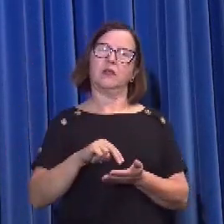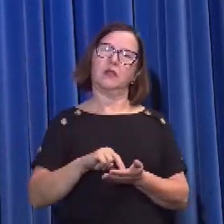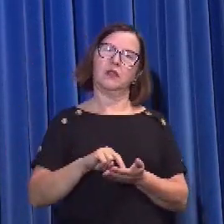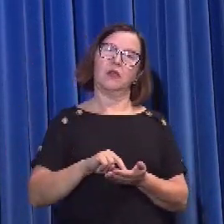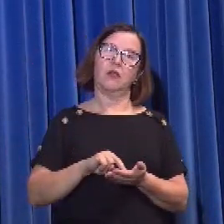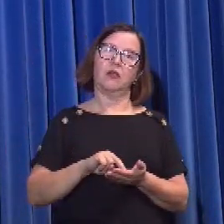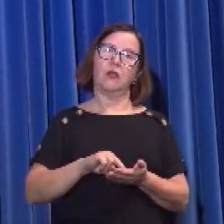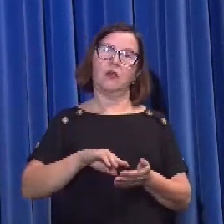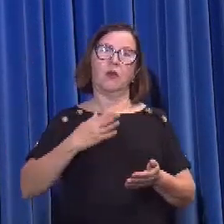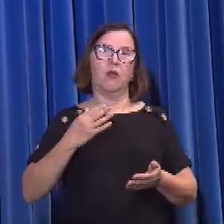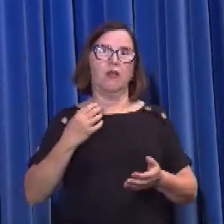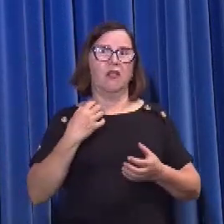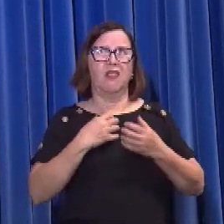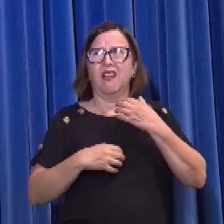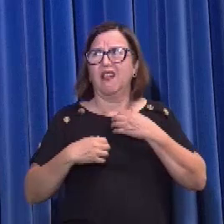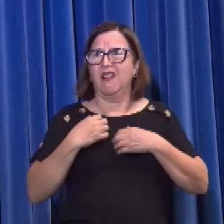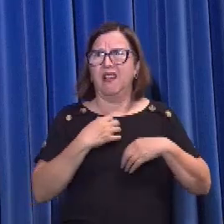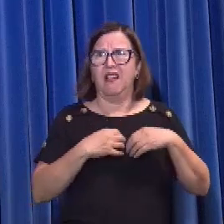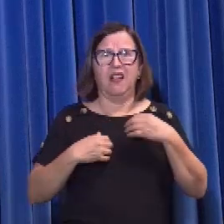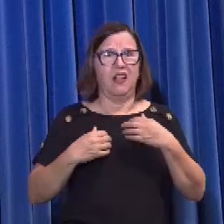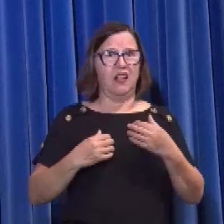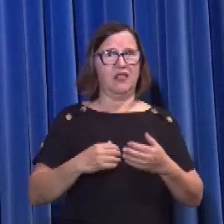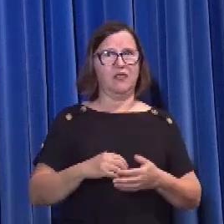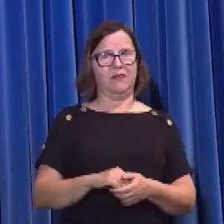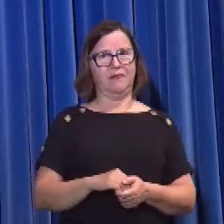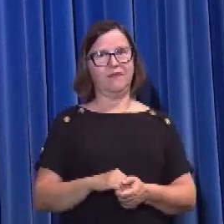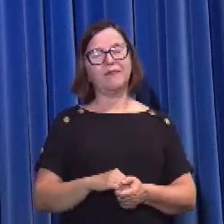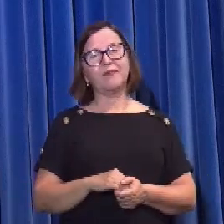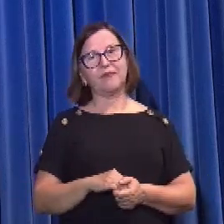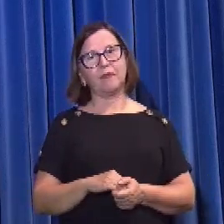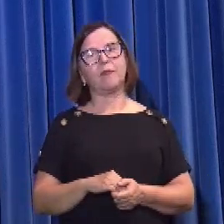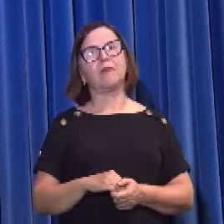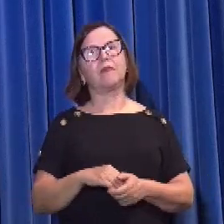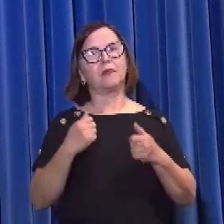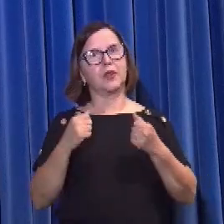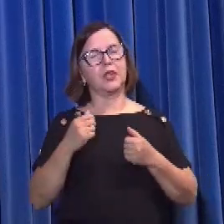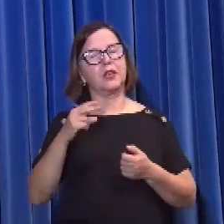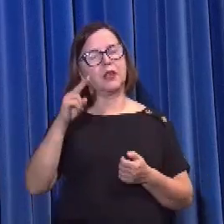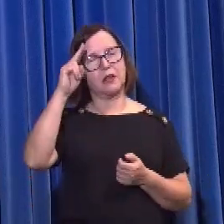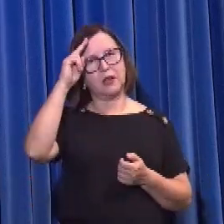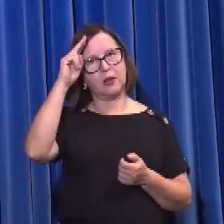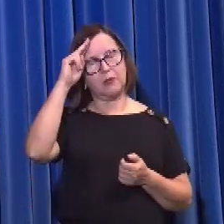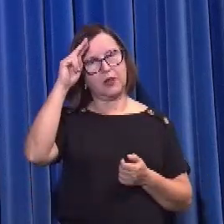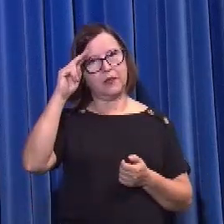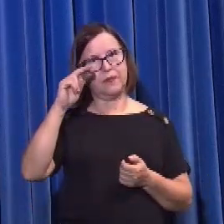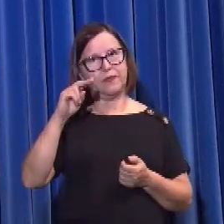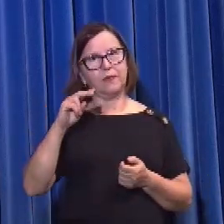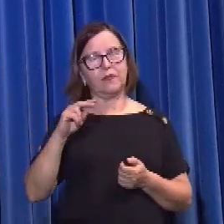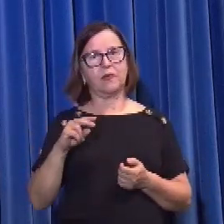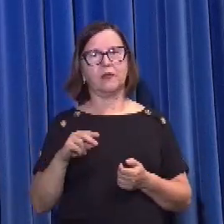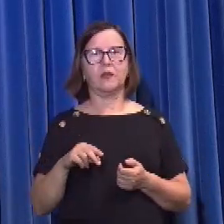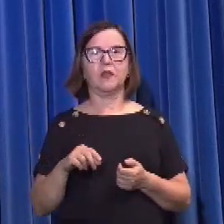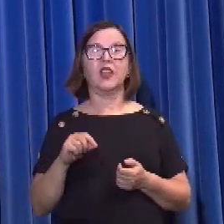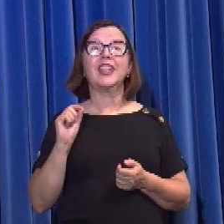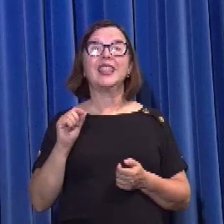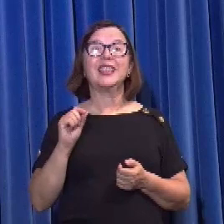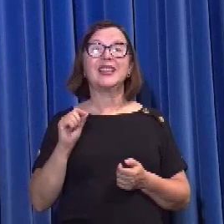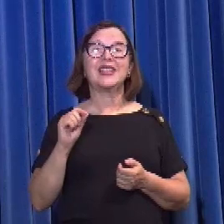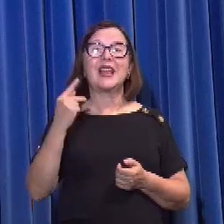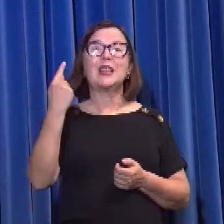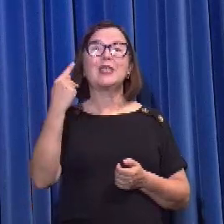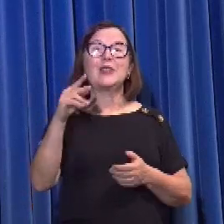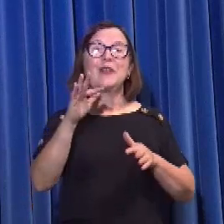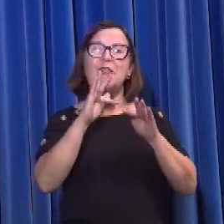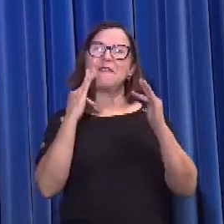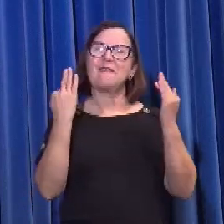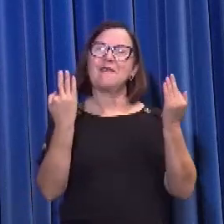se desespera? Você tem que se lembrar quem é a sua família celestial.